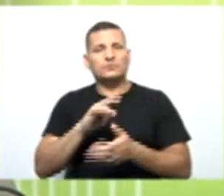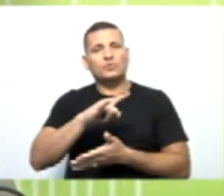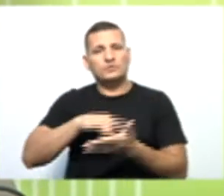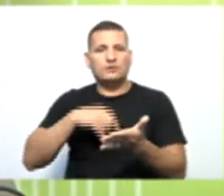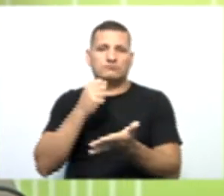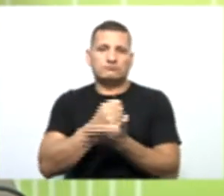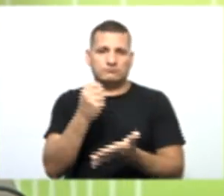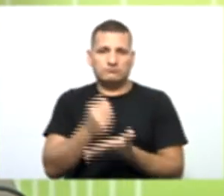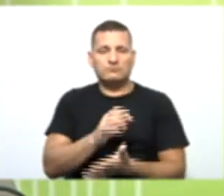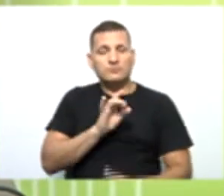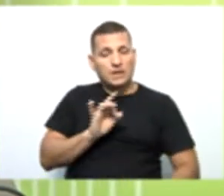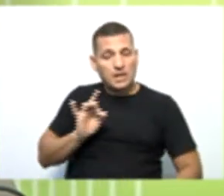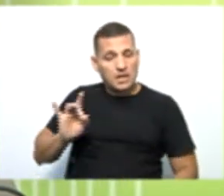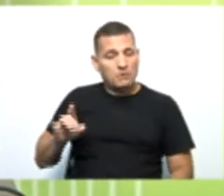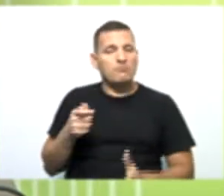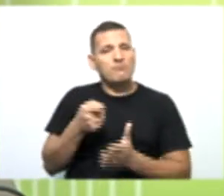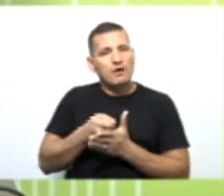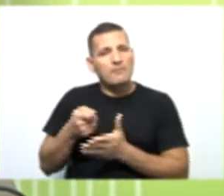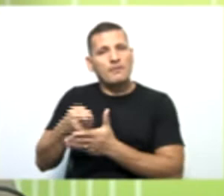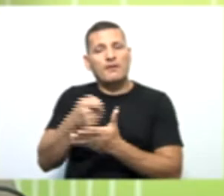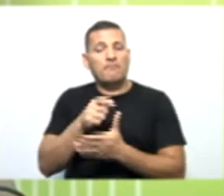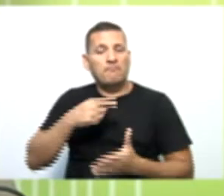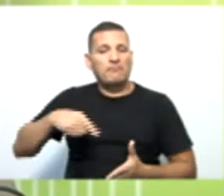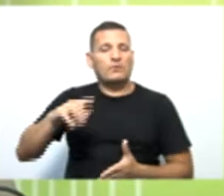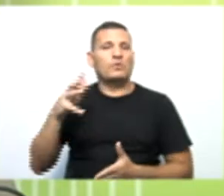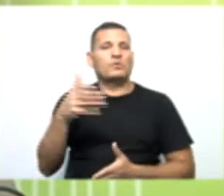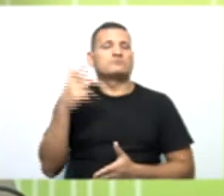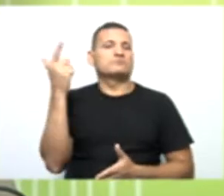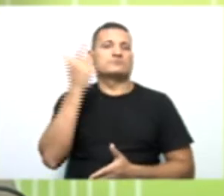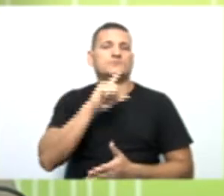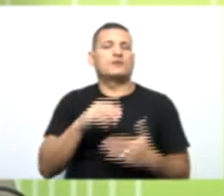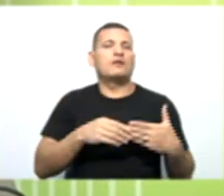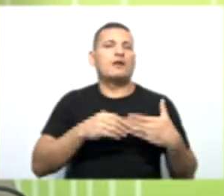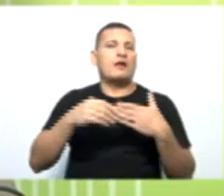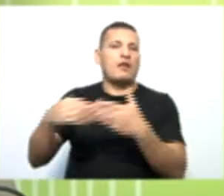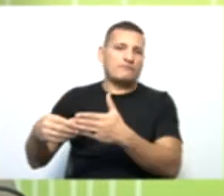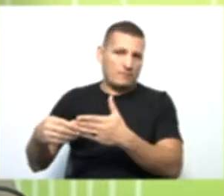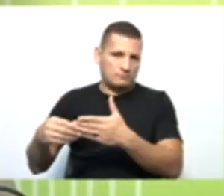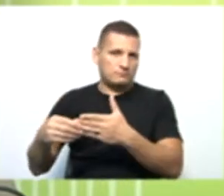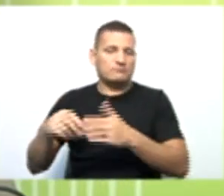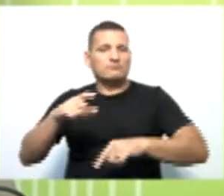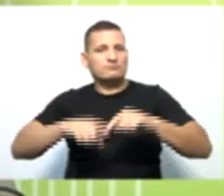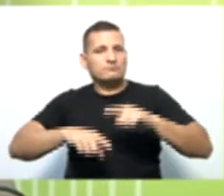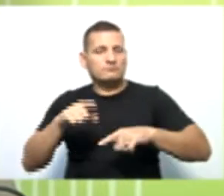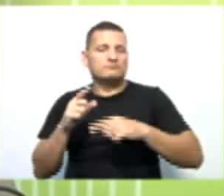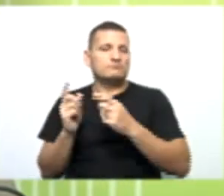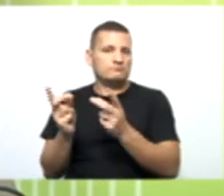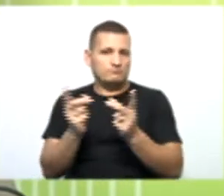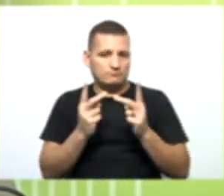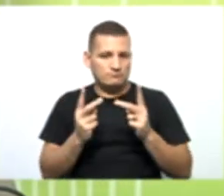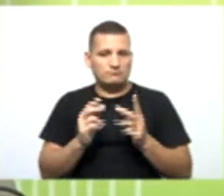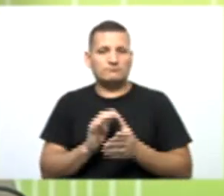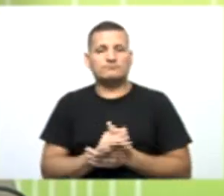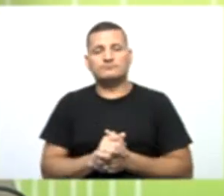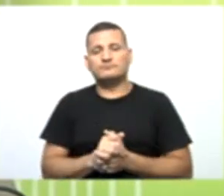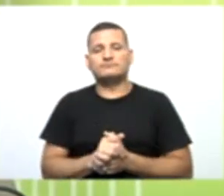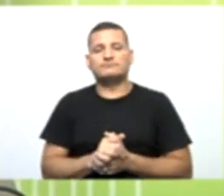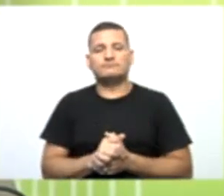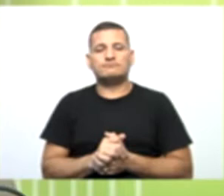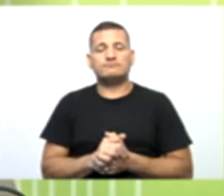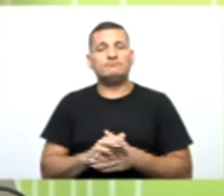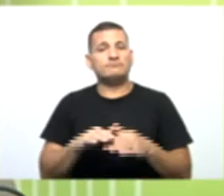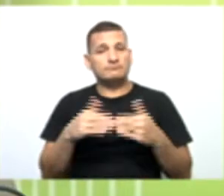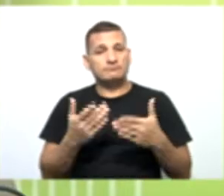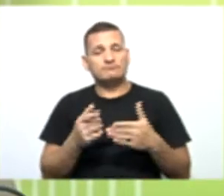para cada um, mas todos conseguiam escoar suas produções em torno de uma atividade local. Ok? Então,